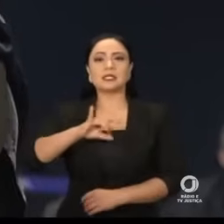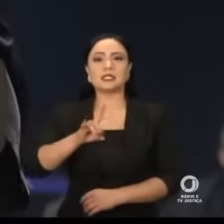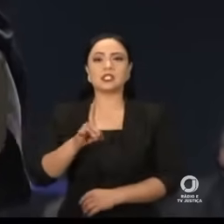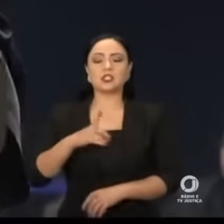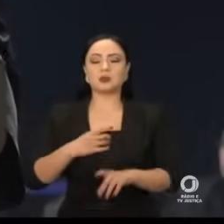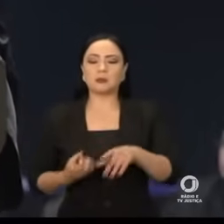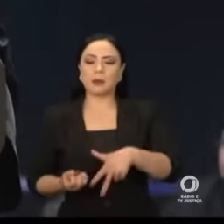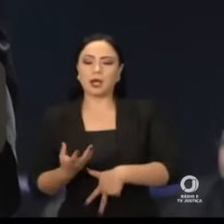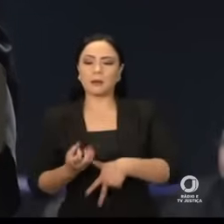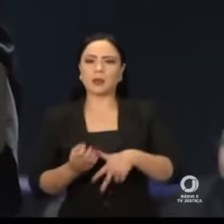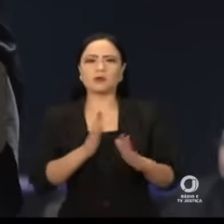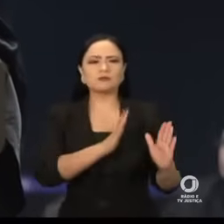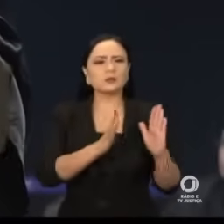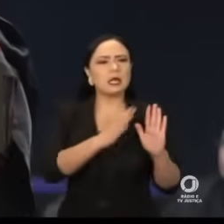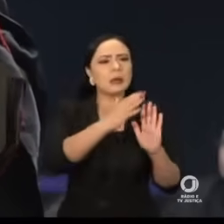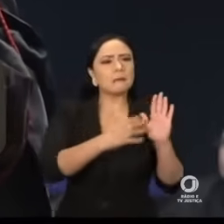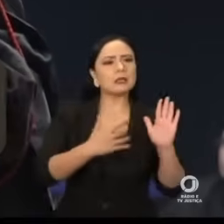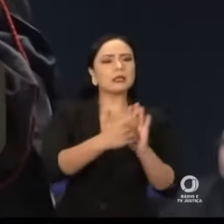gastos.